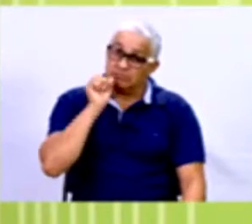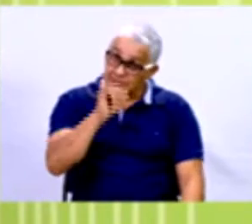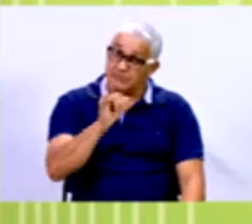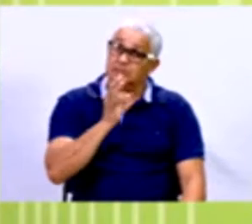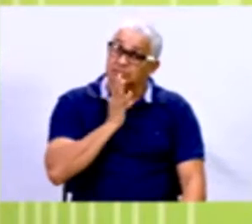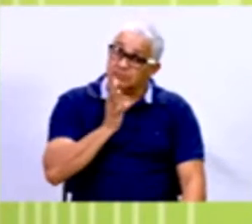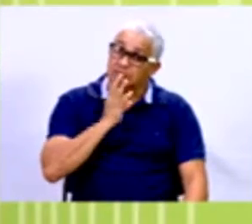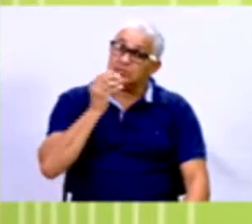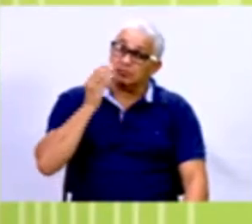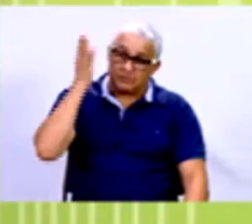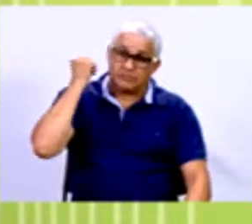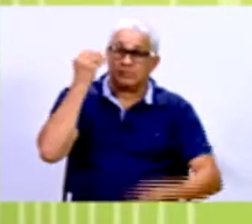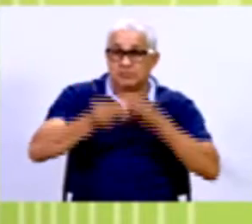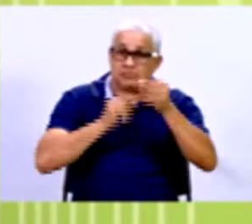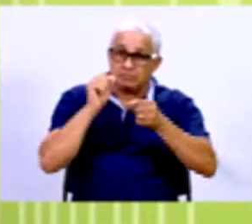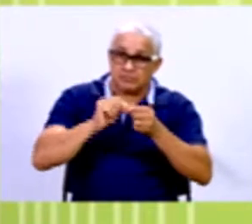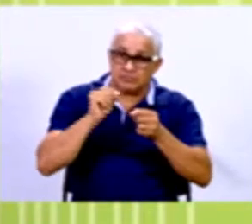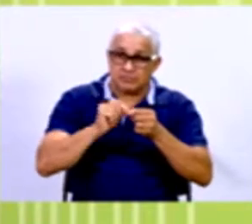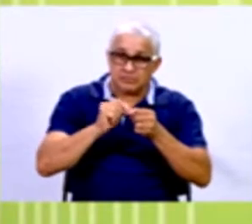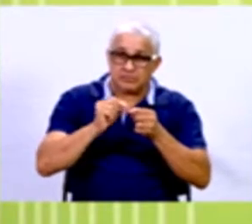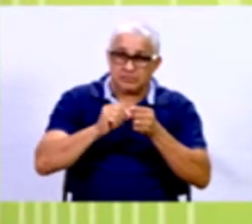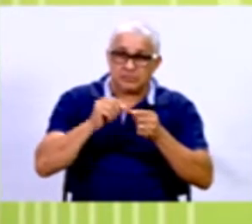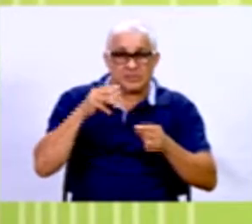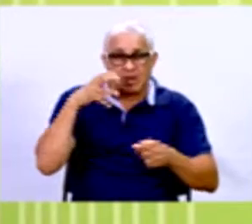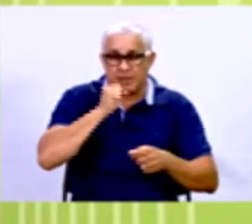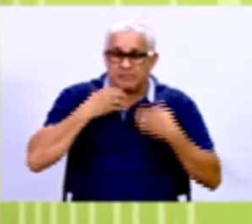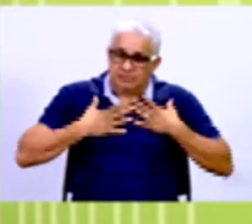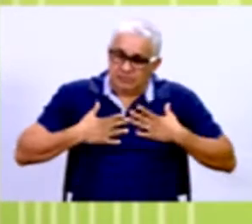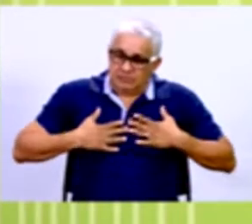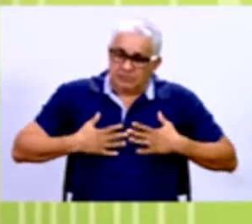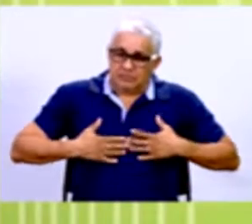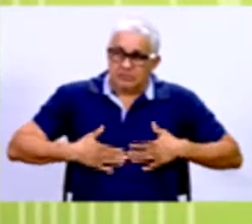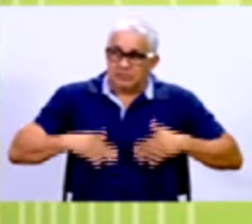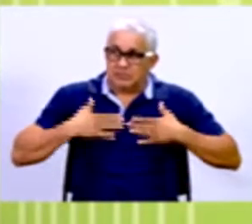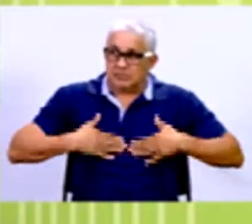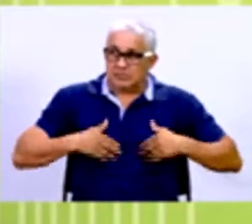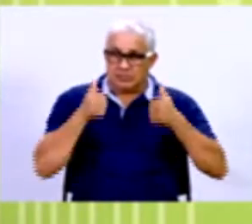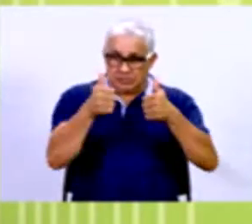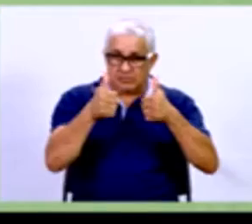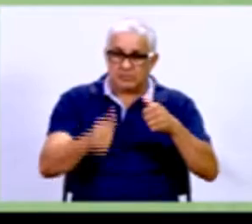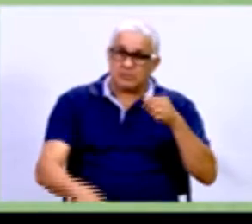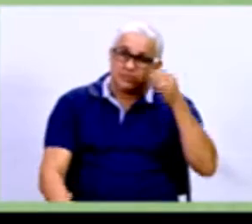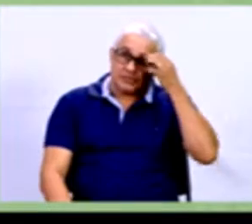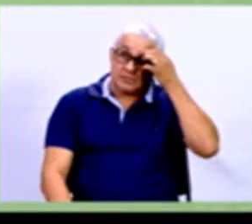sabe o procedimento, consequentemente, você vai estar mais tranquilo. Tá certo?